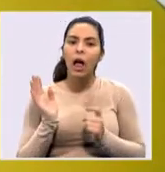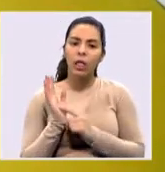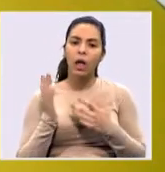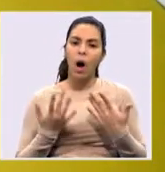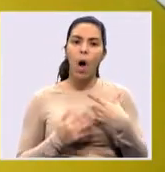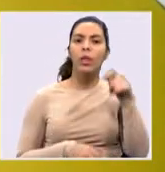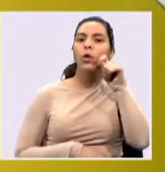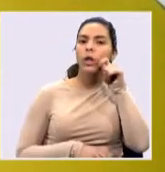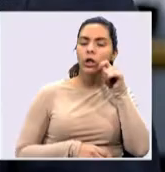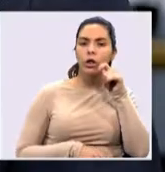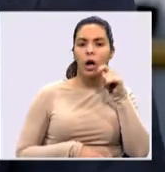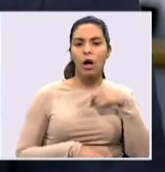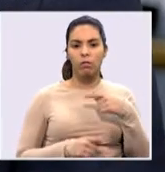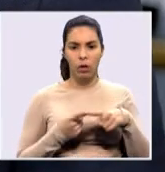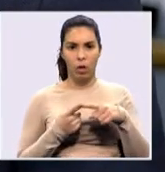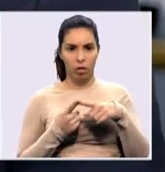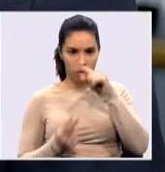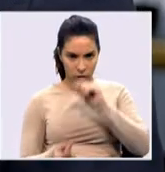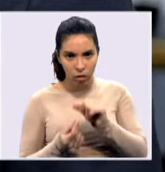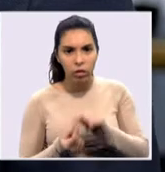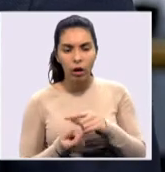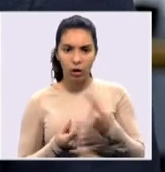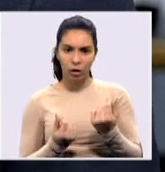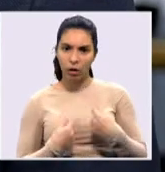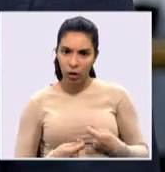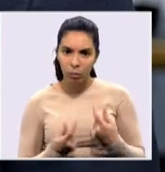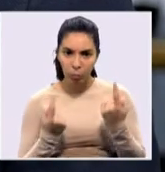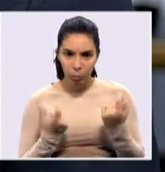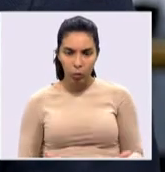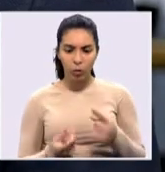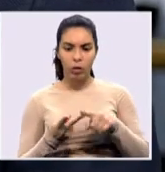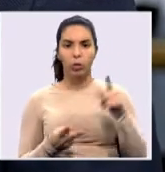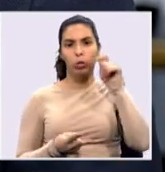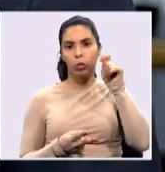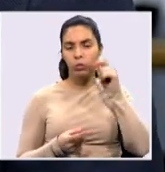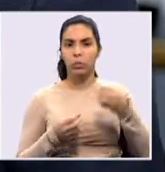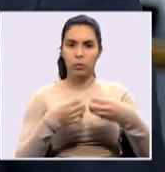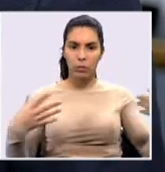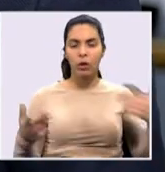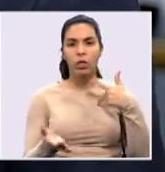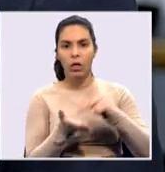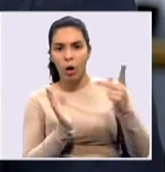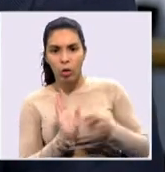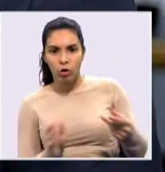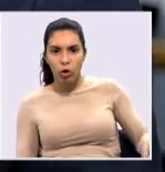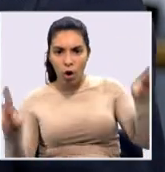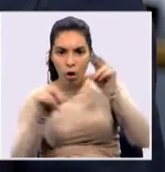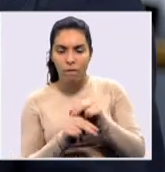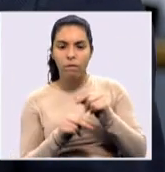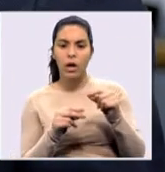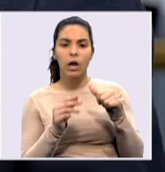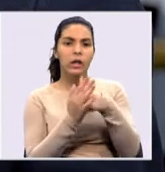a uma necessidade dos novos turistas. Sustentabilidade, tecnologia, turismo a crescer,